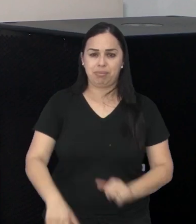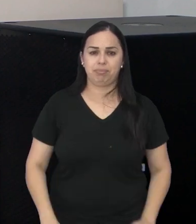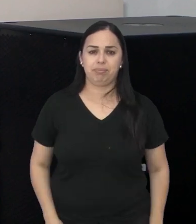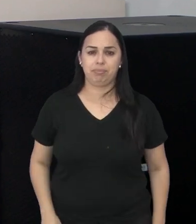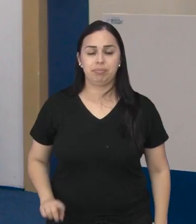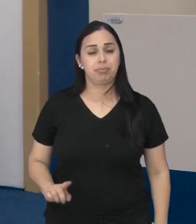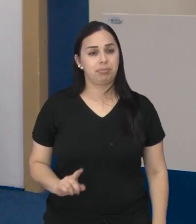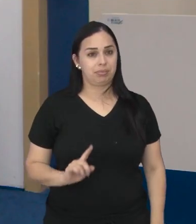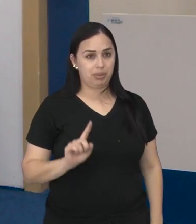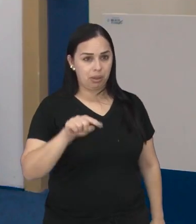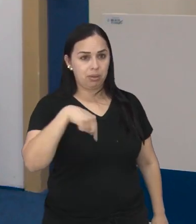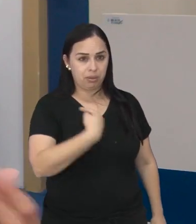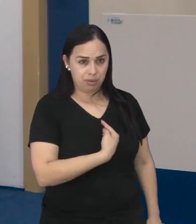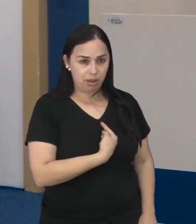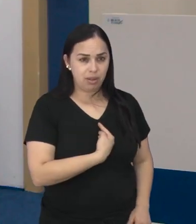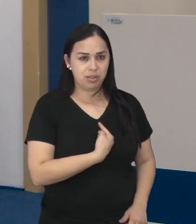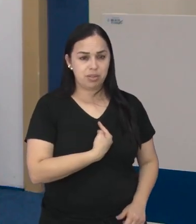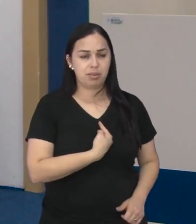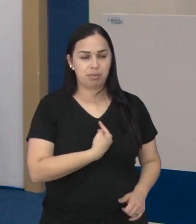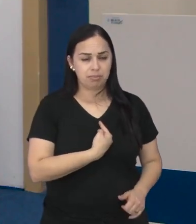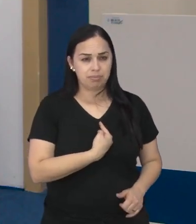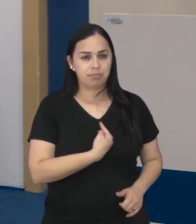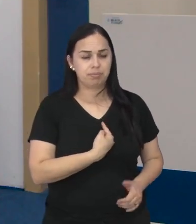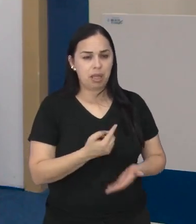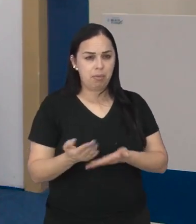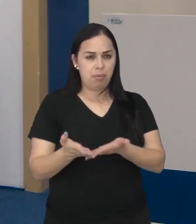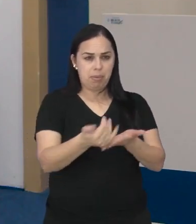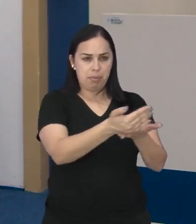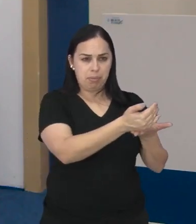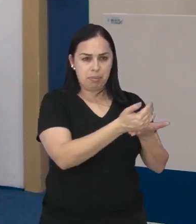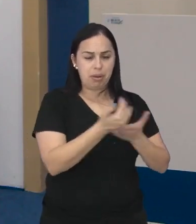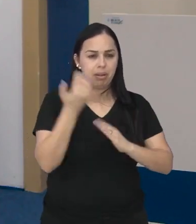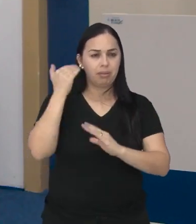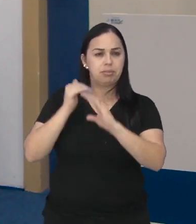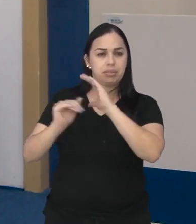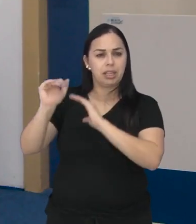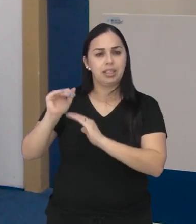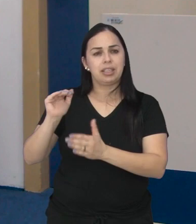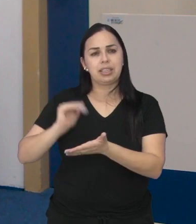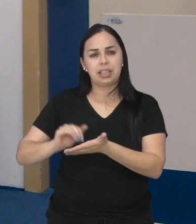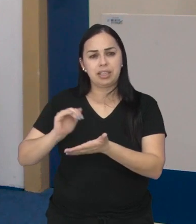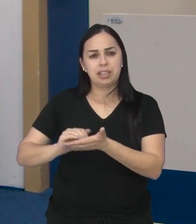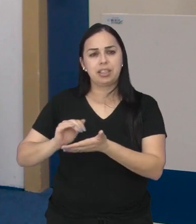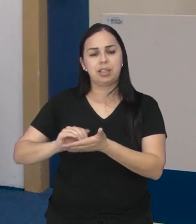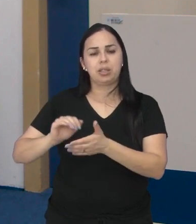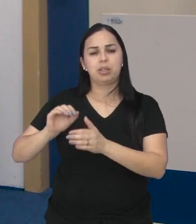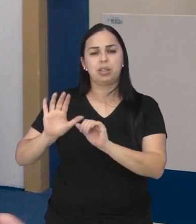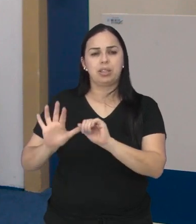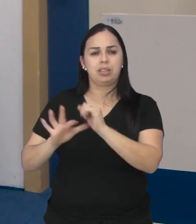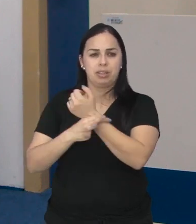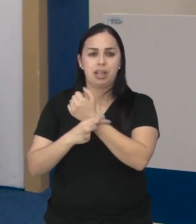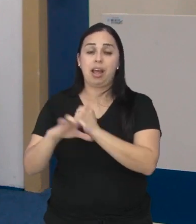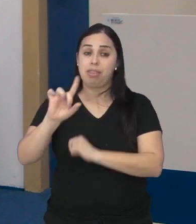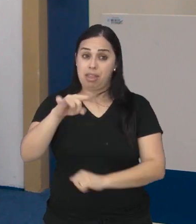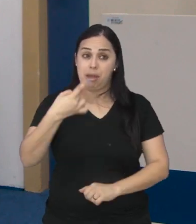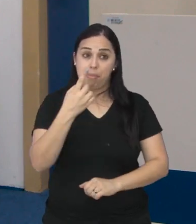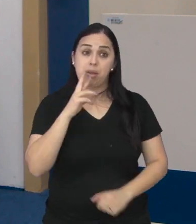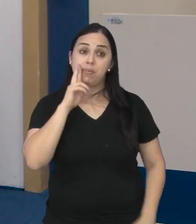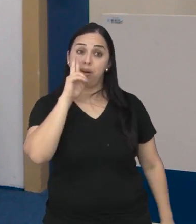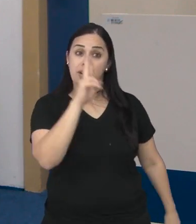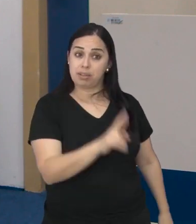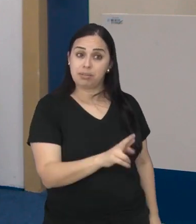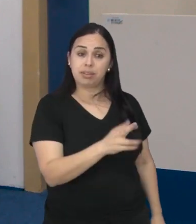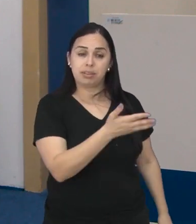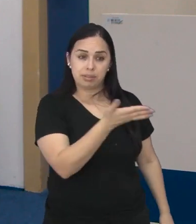na cidade. Nós levaremos essa discussão para a Secretaria de Proteção ao Cidadão e depois daremos a devolutiva para os